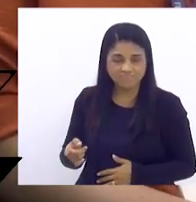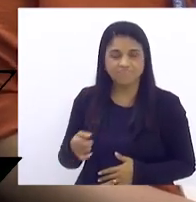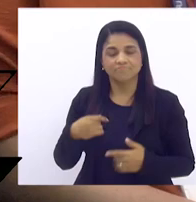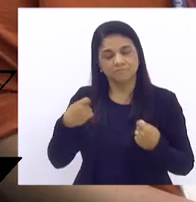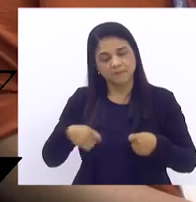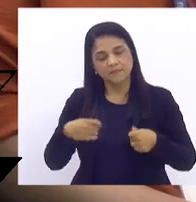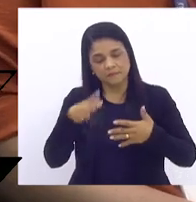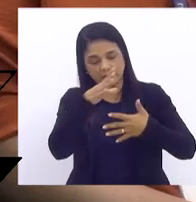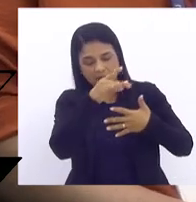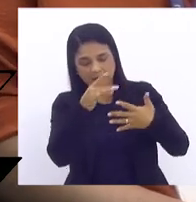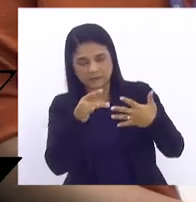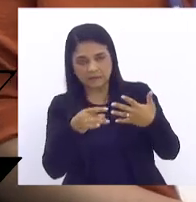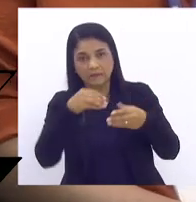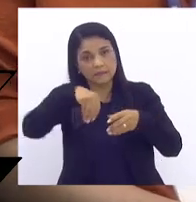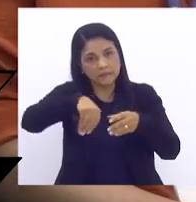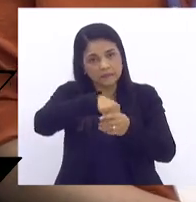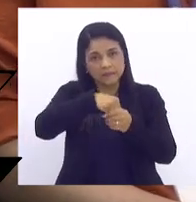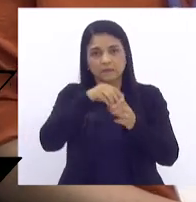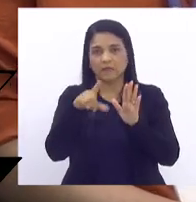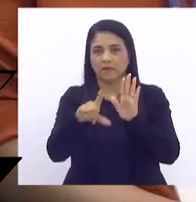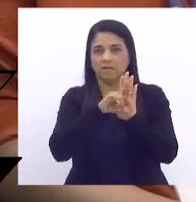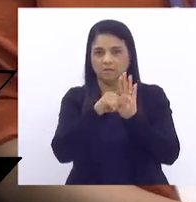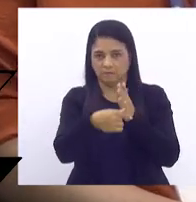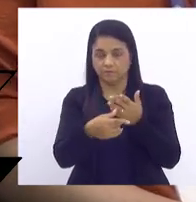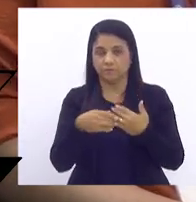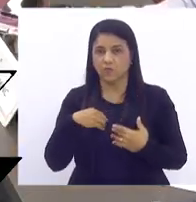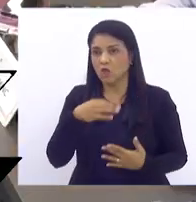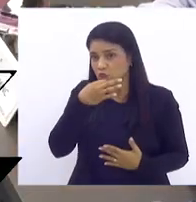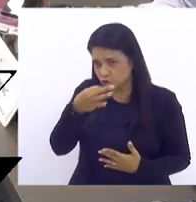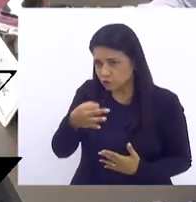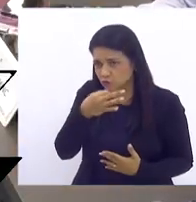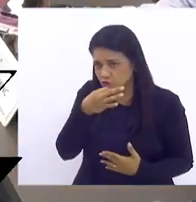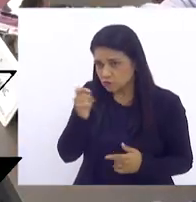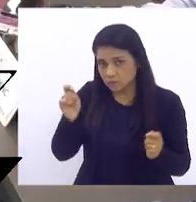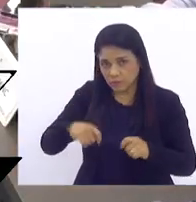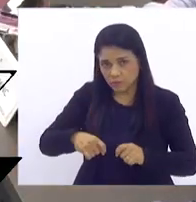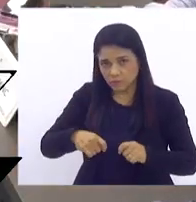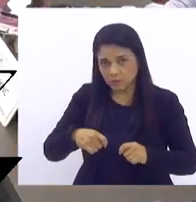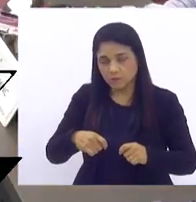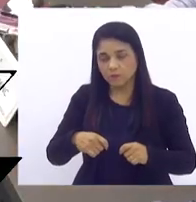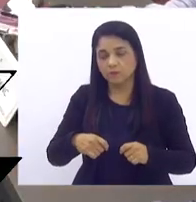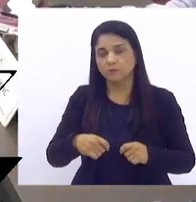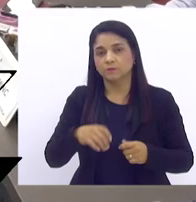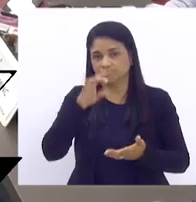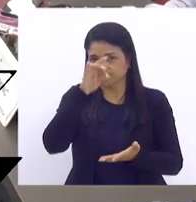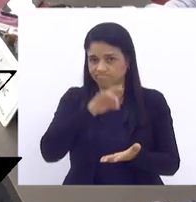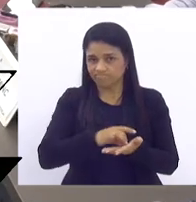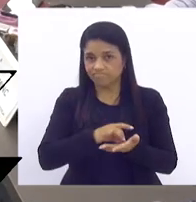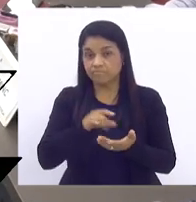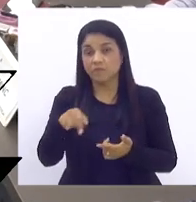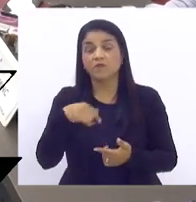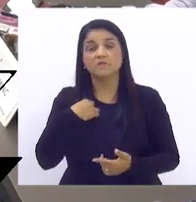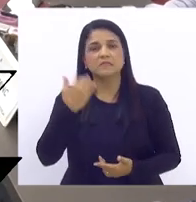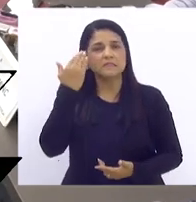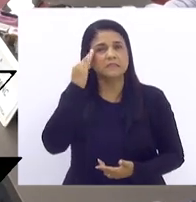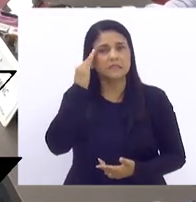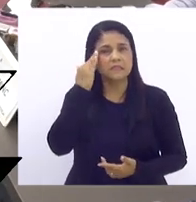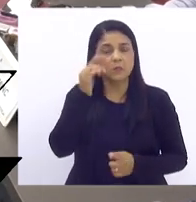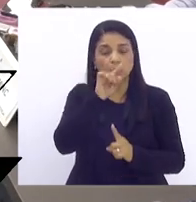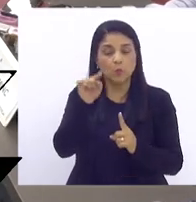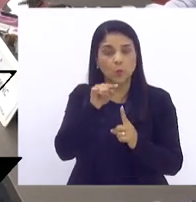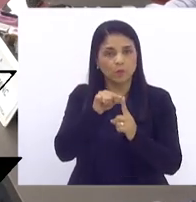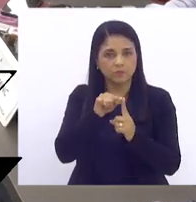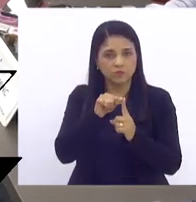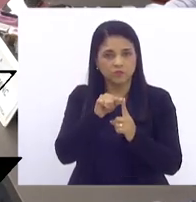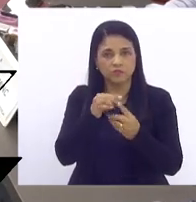detalhado aqui na lei. É uma preocupação... Né, posso fazer uma sugestão, Vossa Excelência? É legítimo, de fato. Assim, Vossa Excelência entendeu o intuito